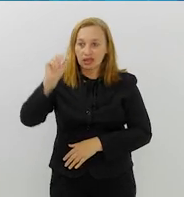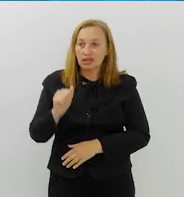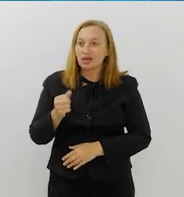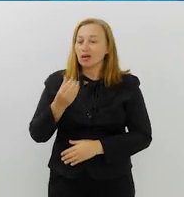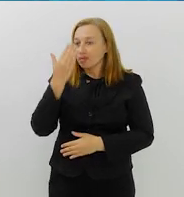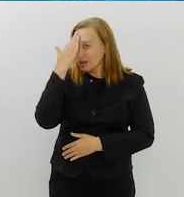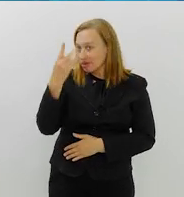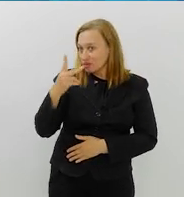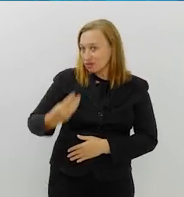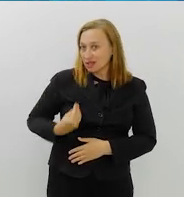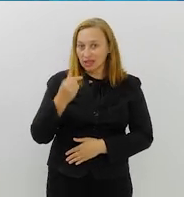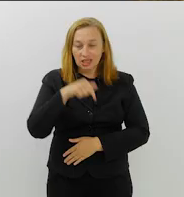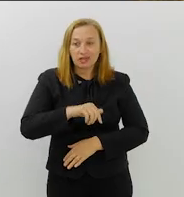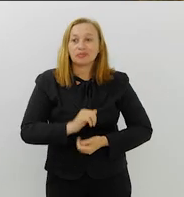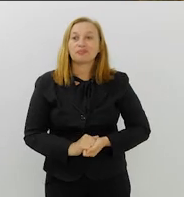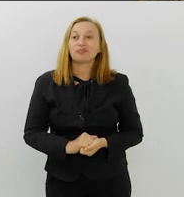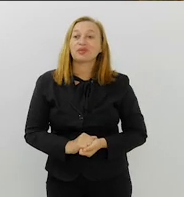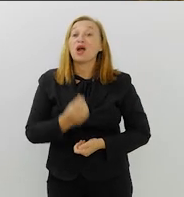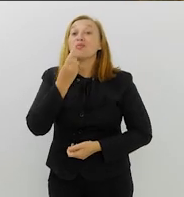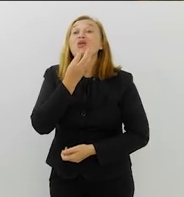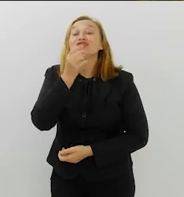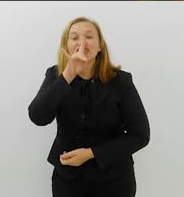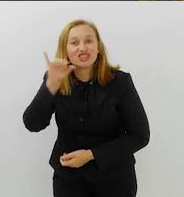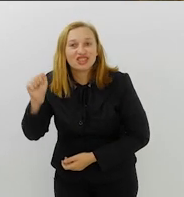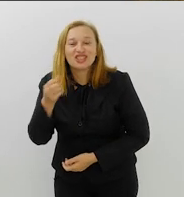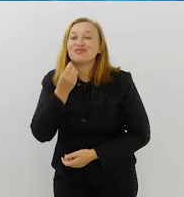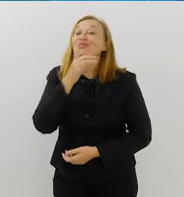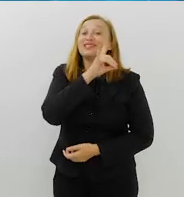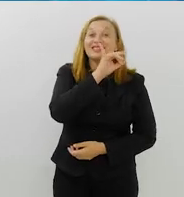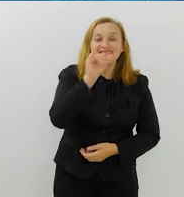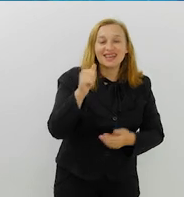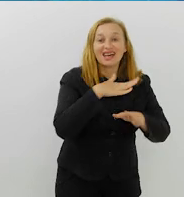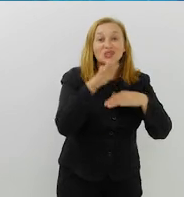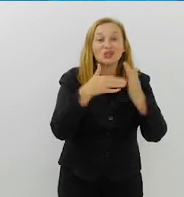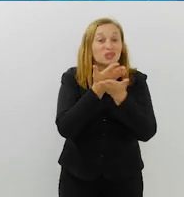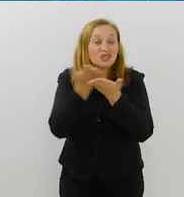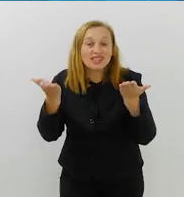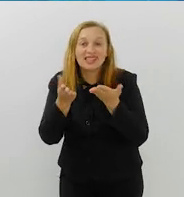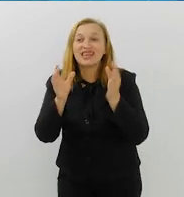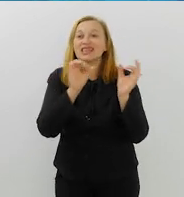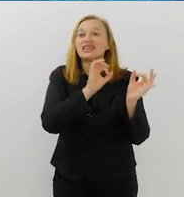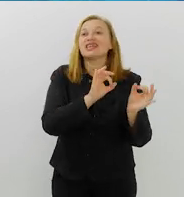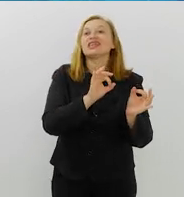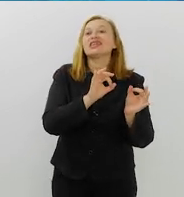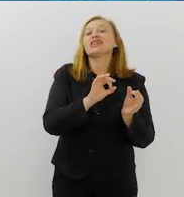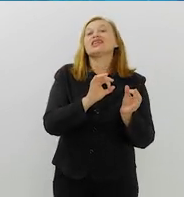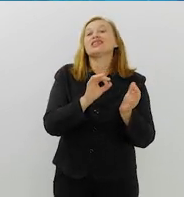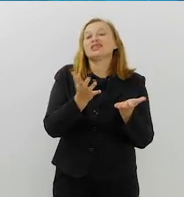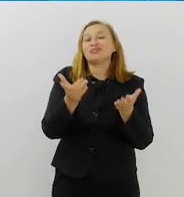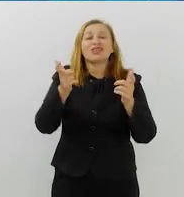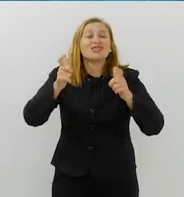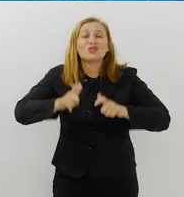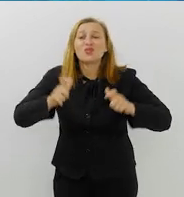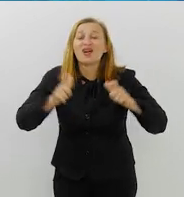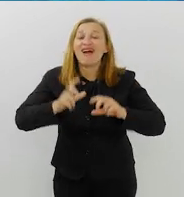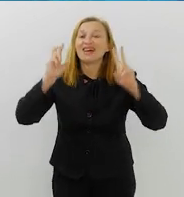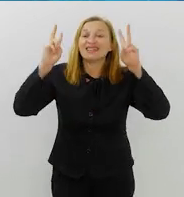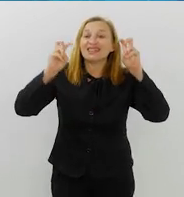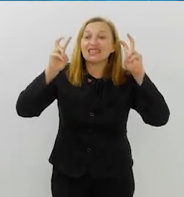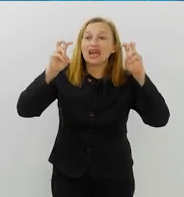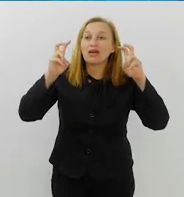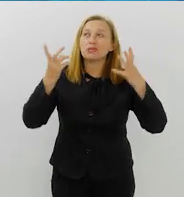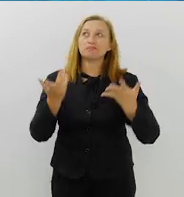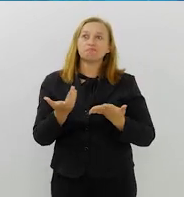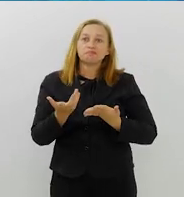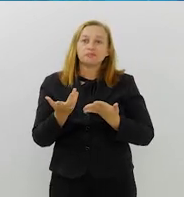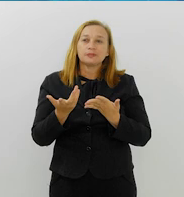sua participação aqui, Joana. Bom dia a todos, bom dia, Vicente. Muito obrigada por esse espaço.